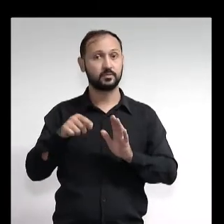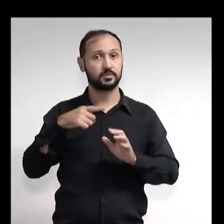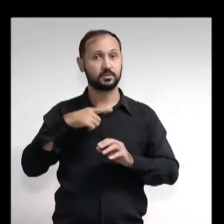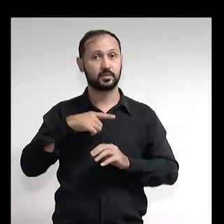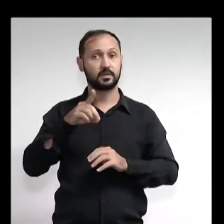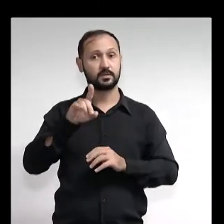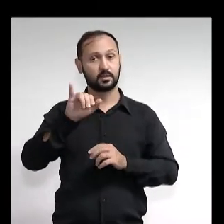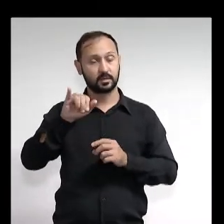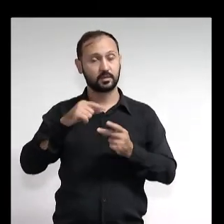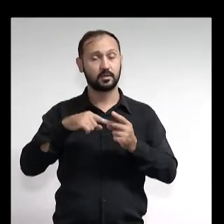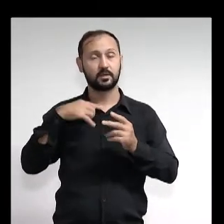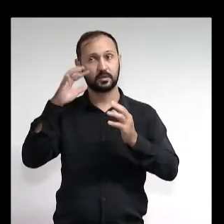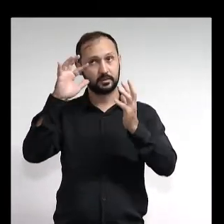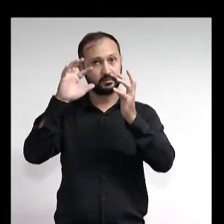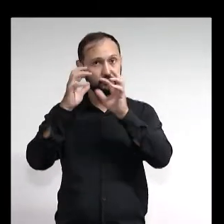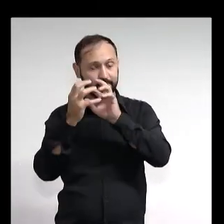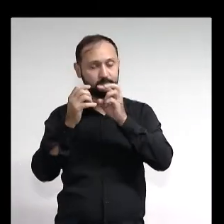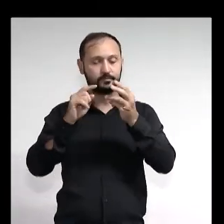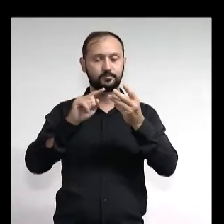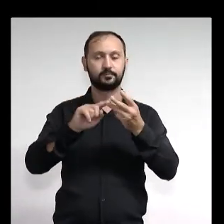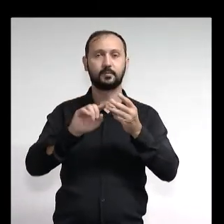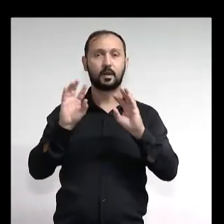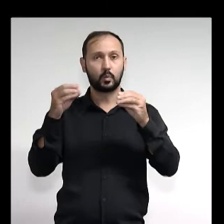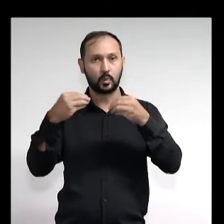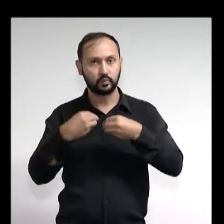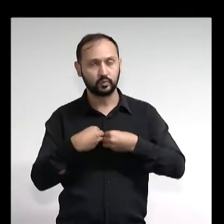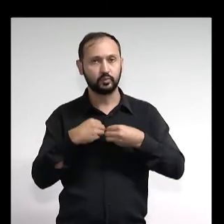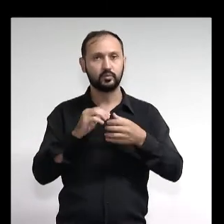deficiência intelectual, paralisia cerebral,